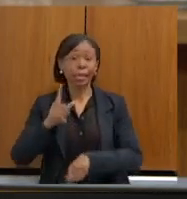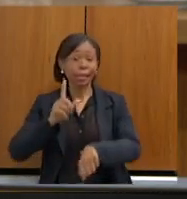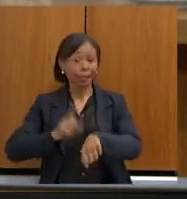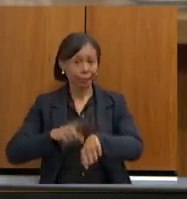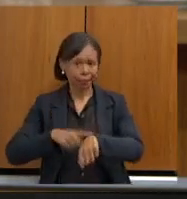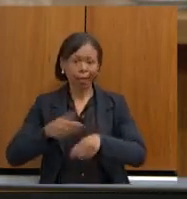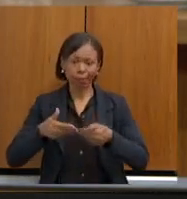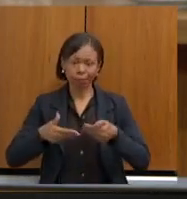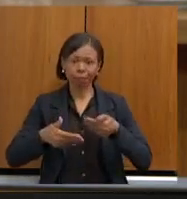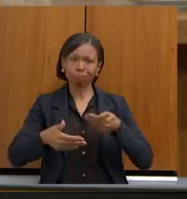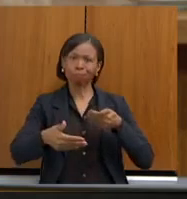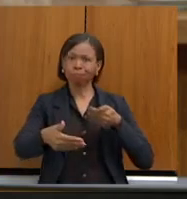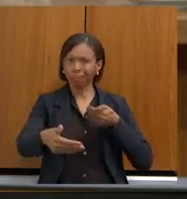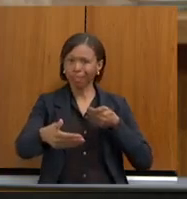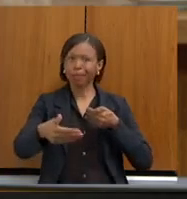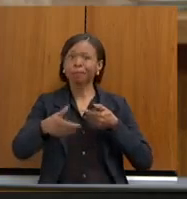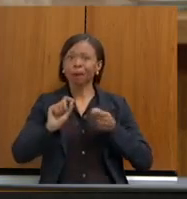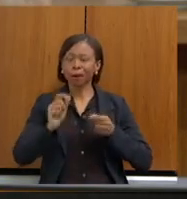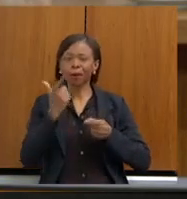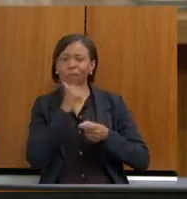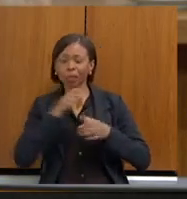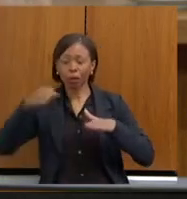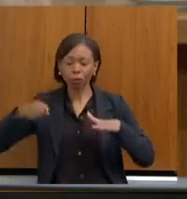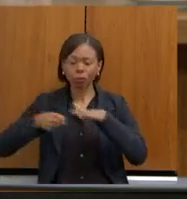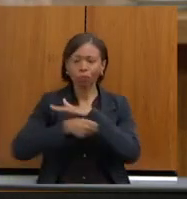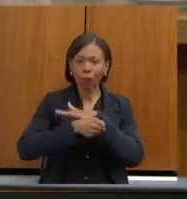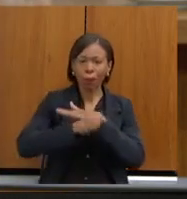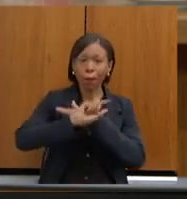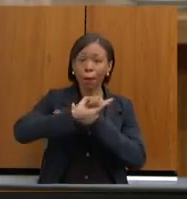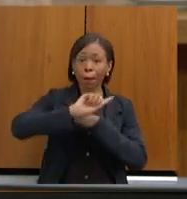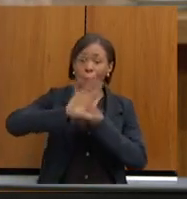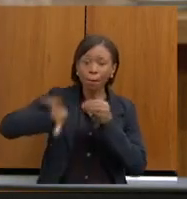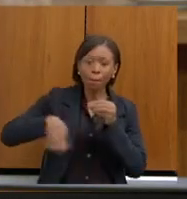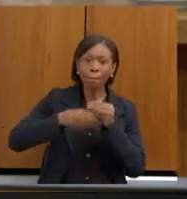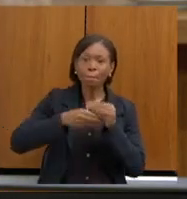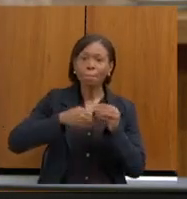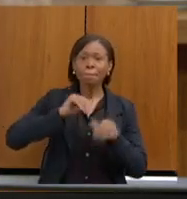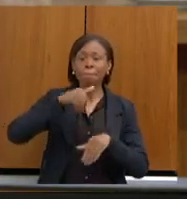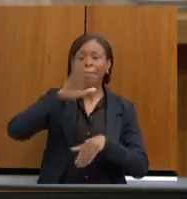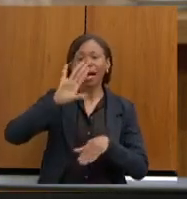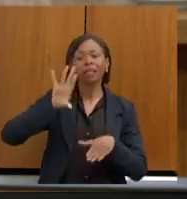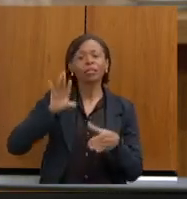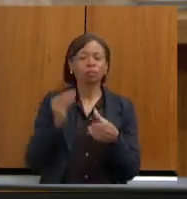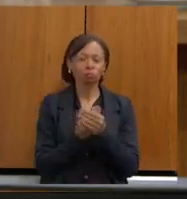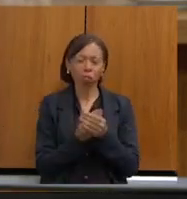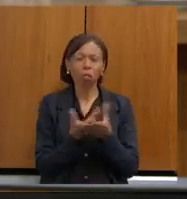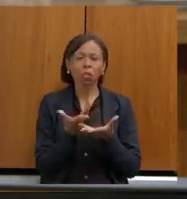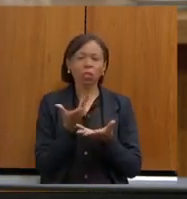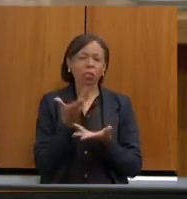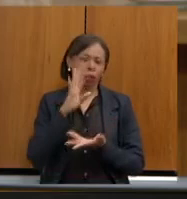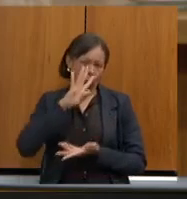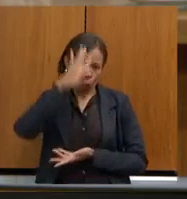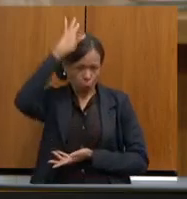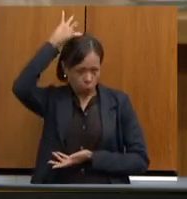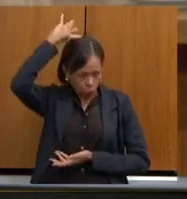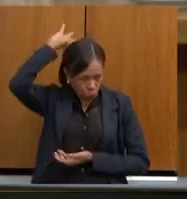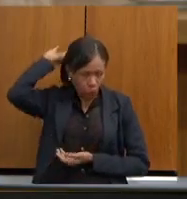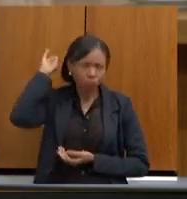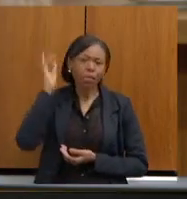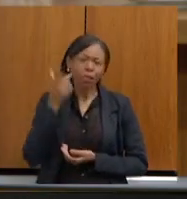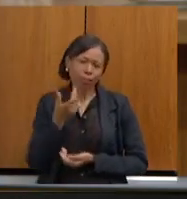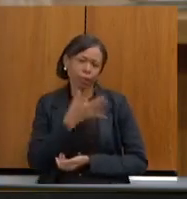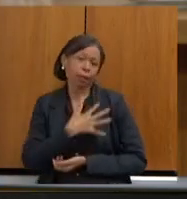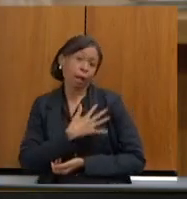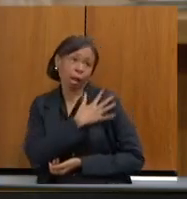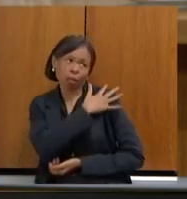a recomposição do efetivo que normalmente saem razão aí de militares que vão para